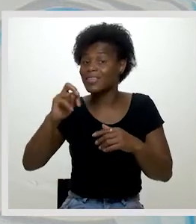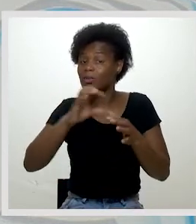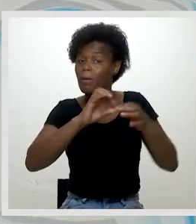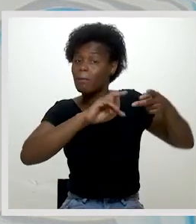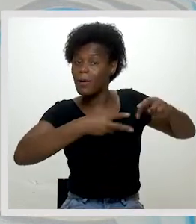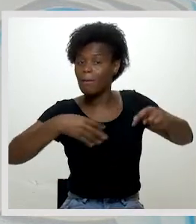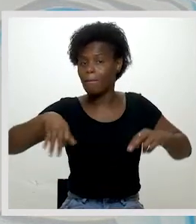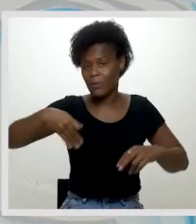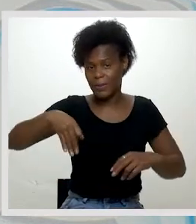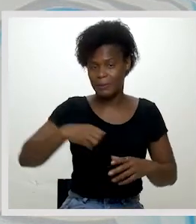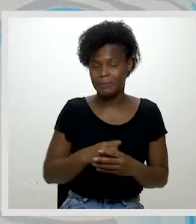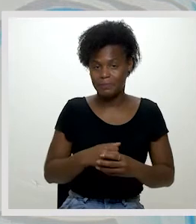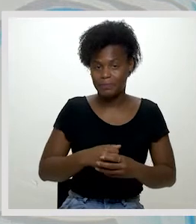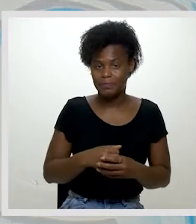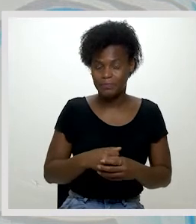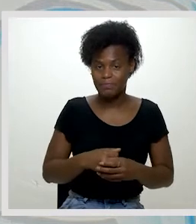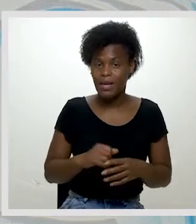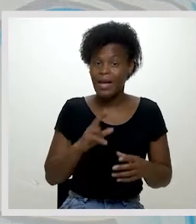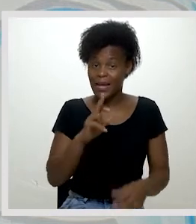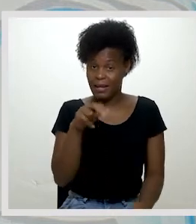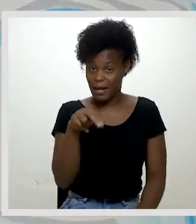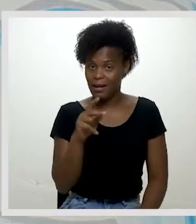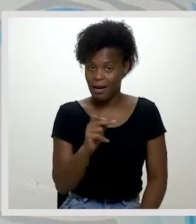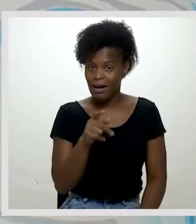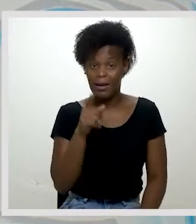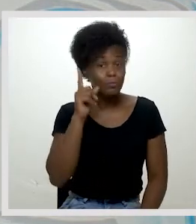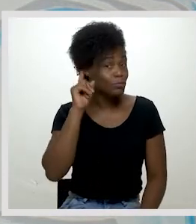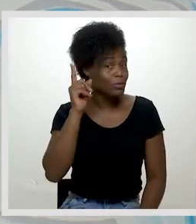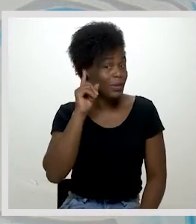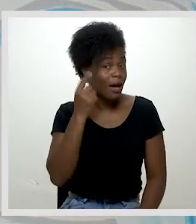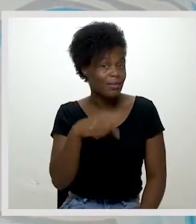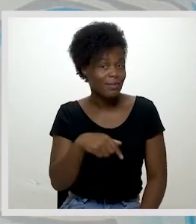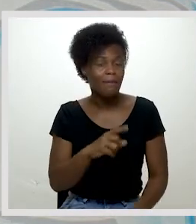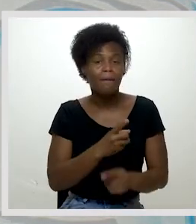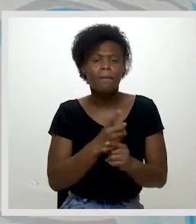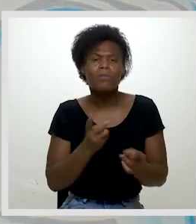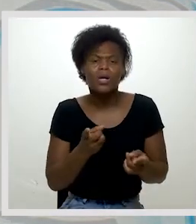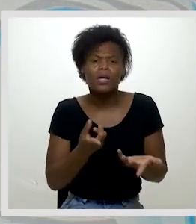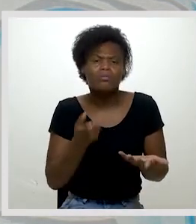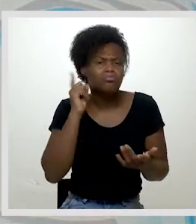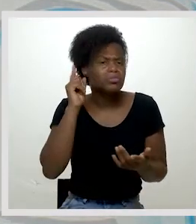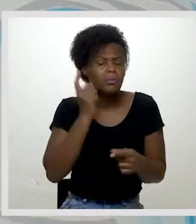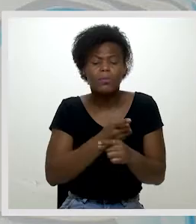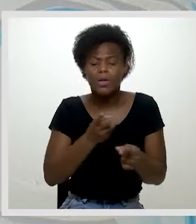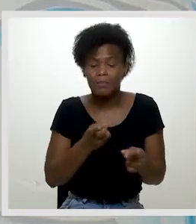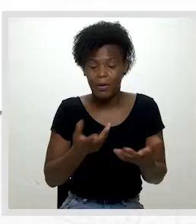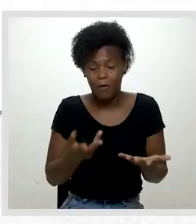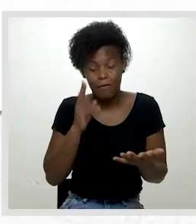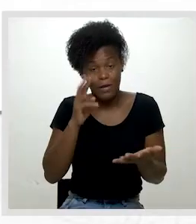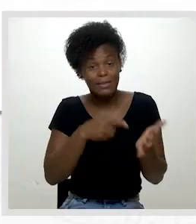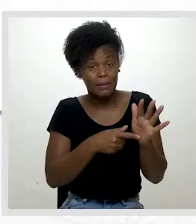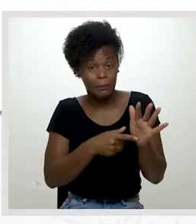de proteínas. Então, o RNA ela é muito importante. E por que é muito importante? Vejamos, por